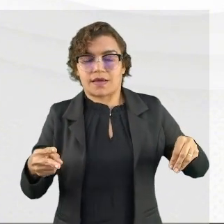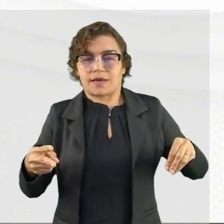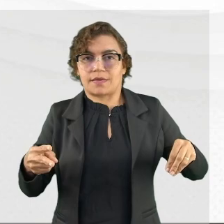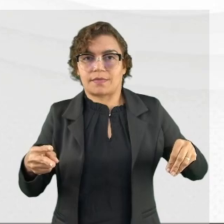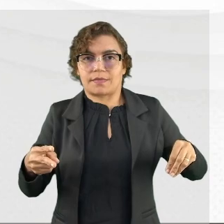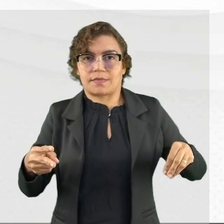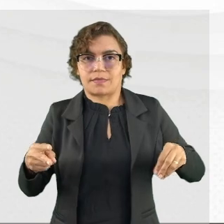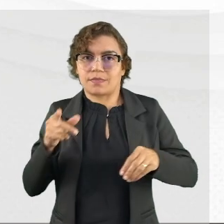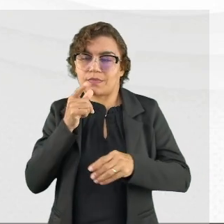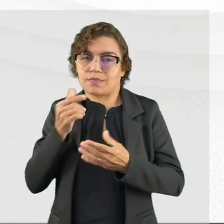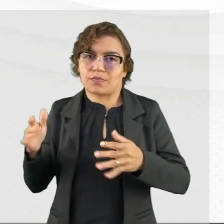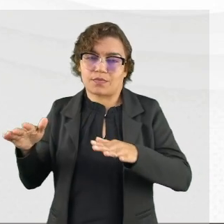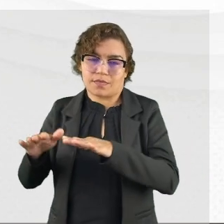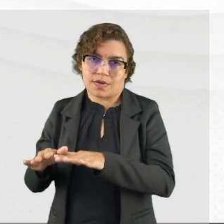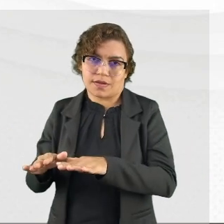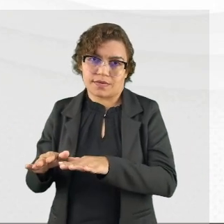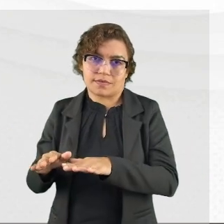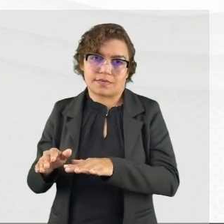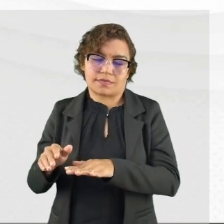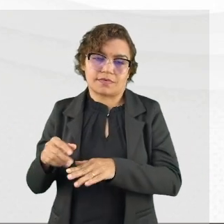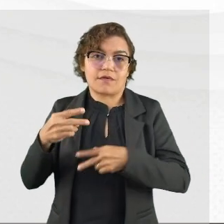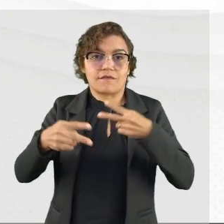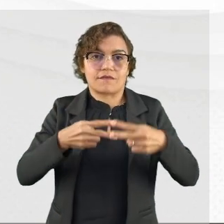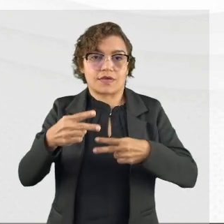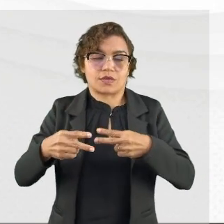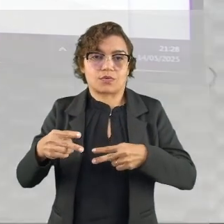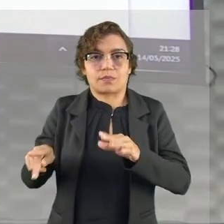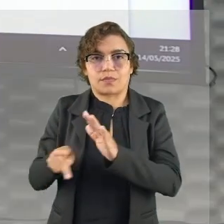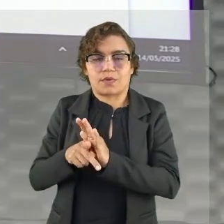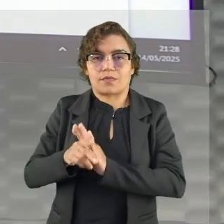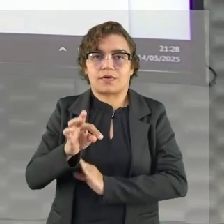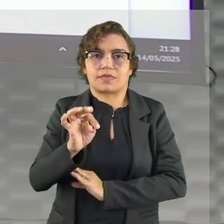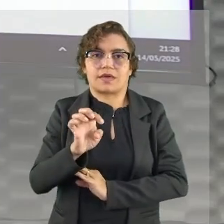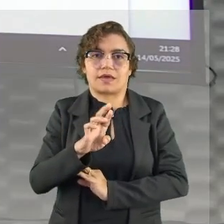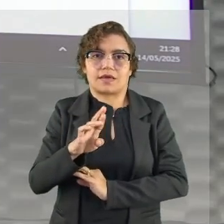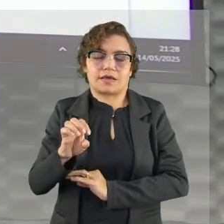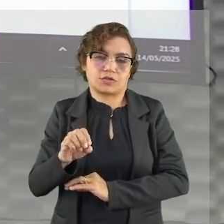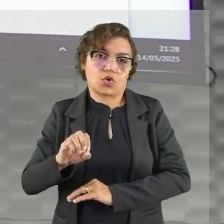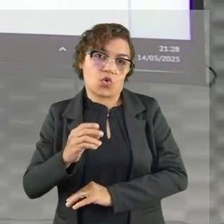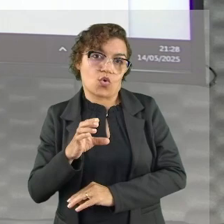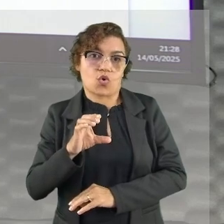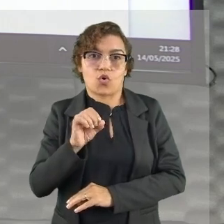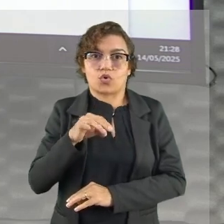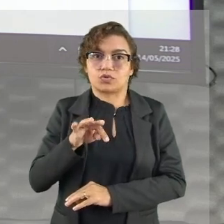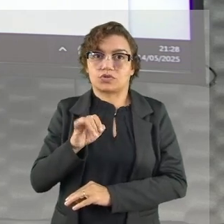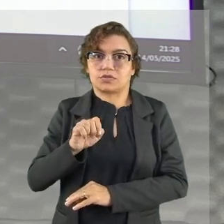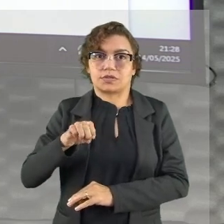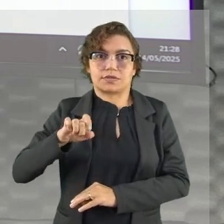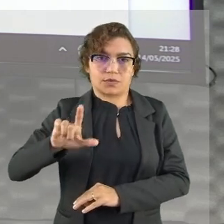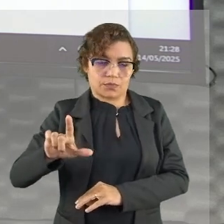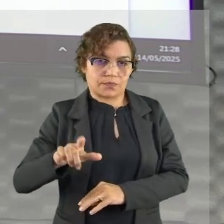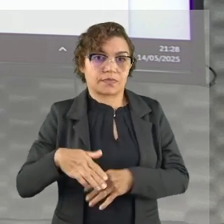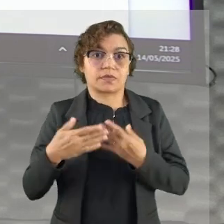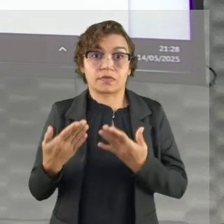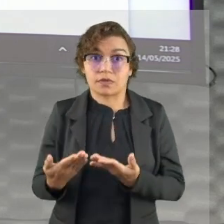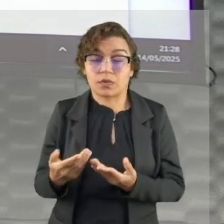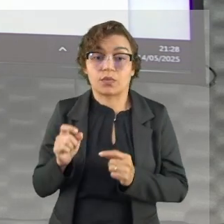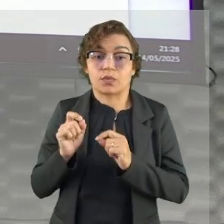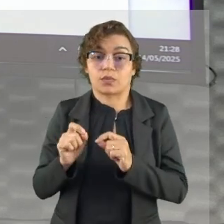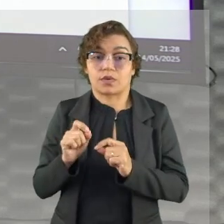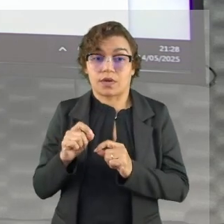brisa terrestre ou continental. Tá bom? É isso. Então, as brisas são